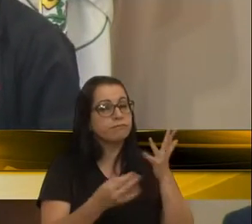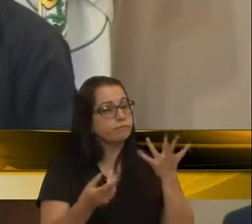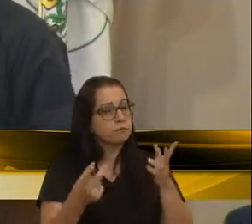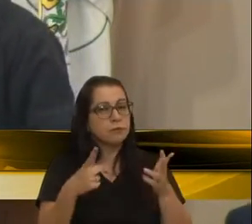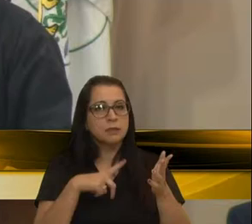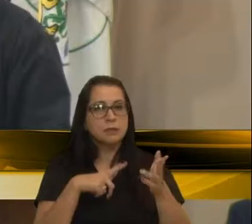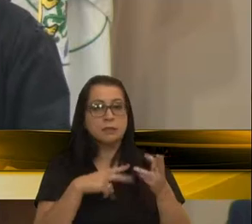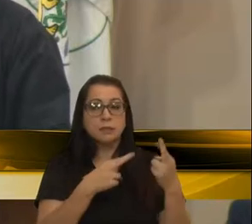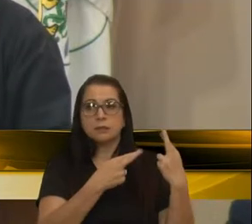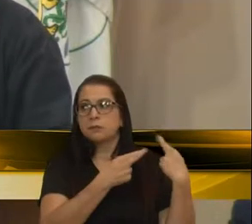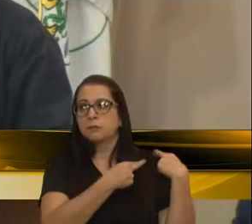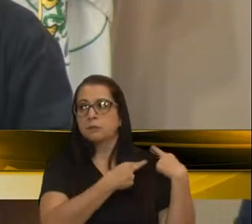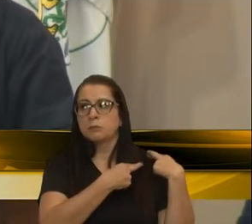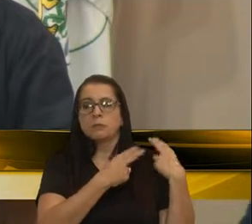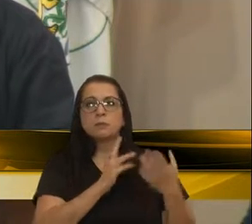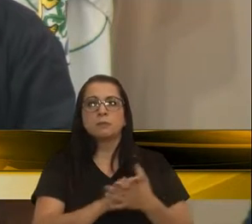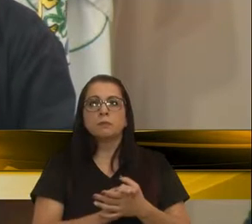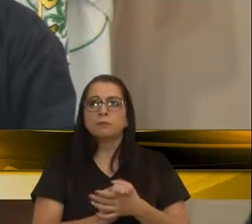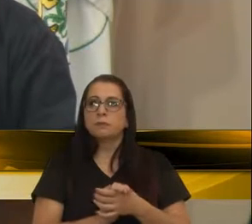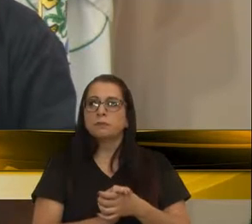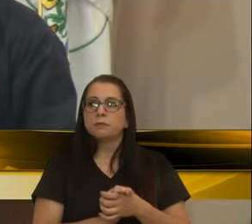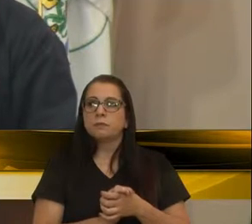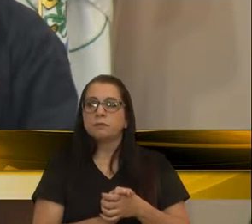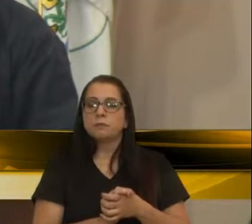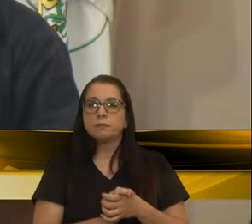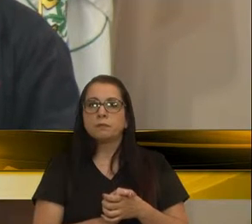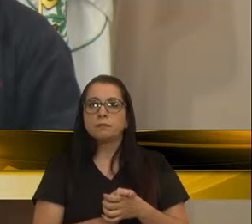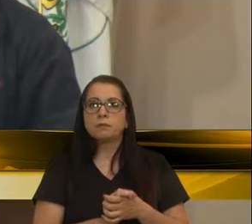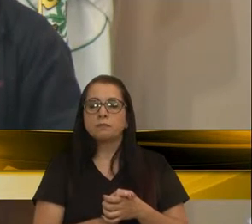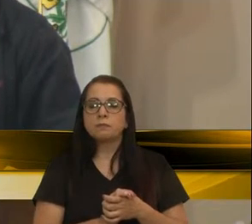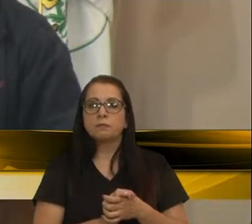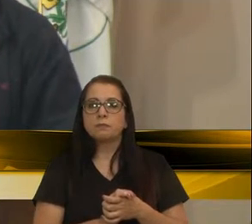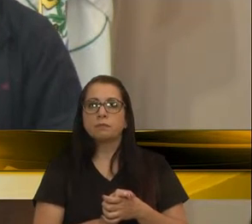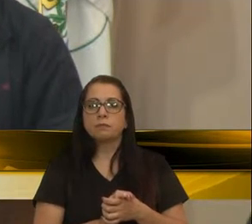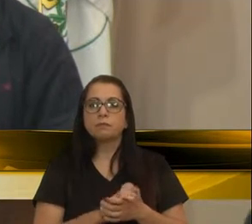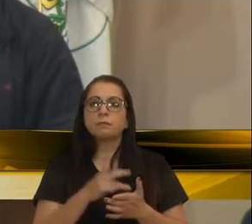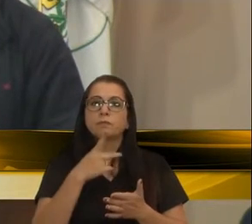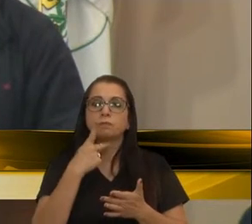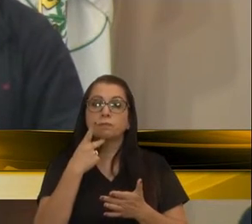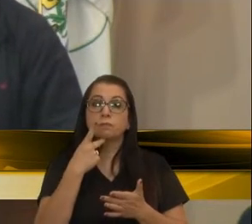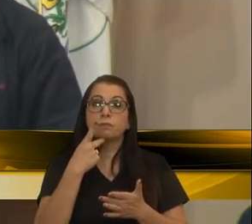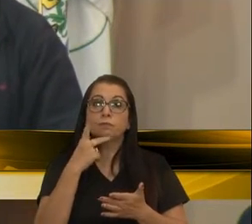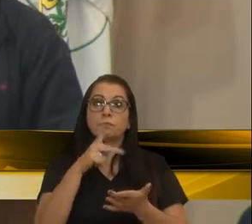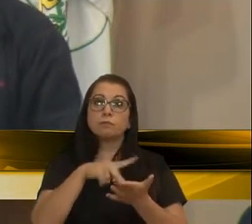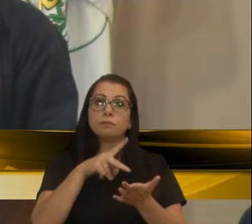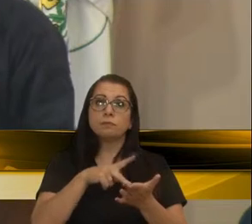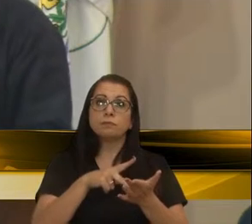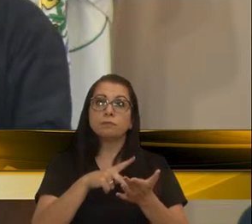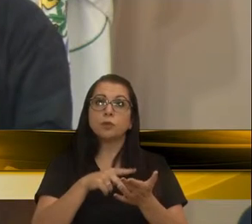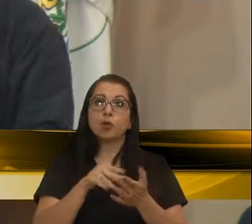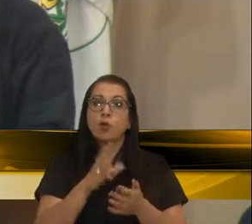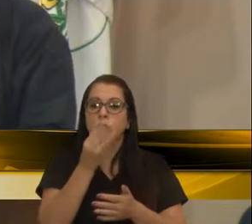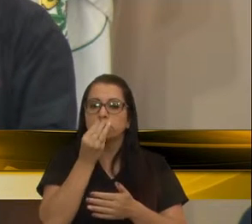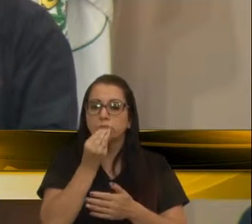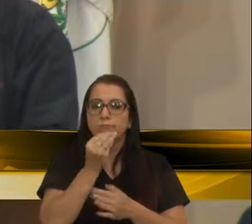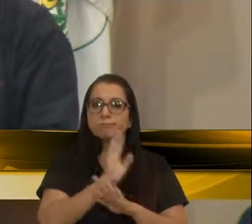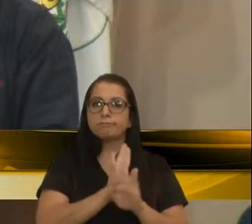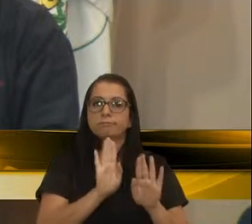ter a responsabilidade de falar a verdade ou ficar com a boca